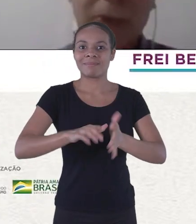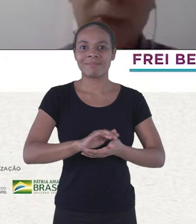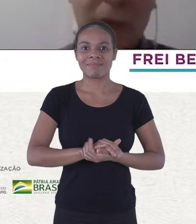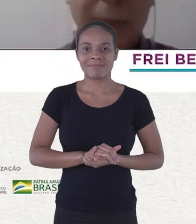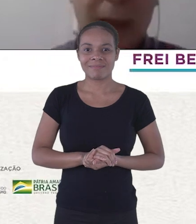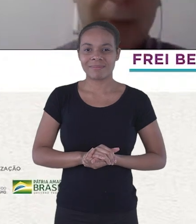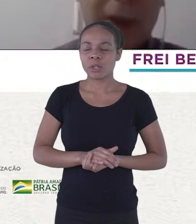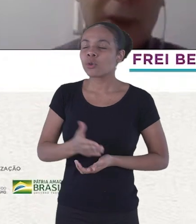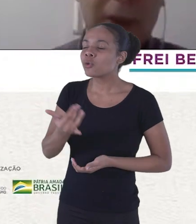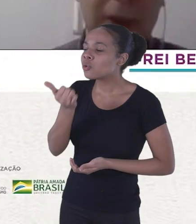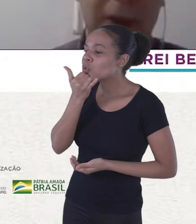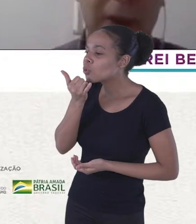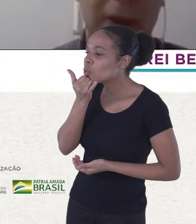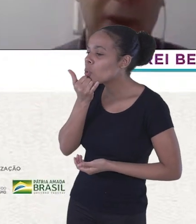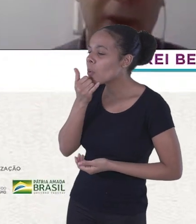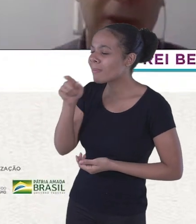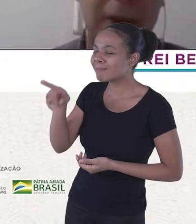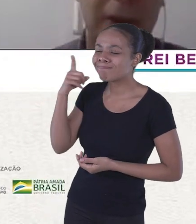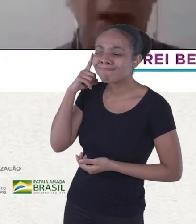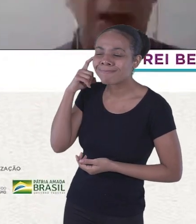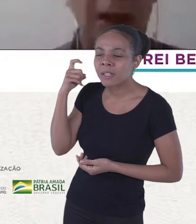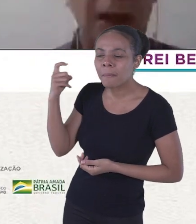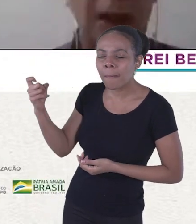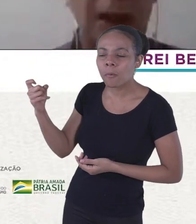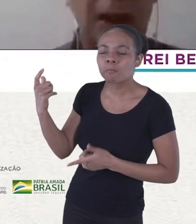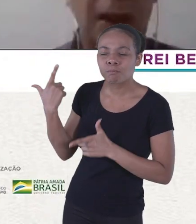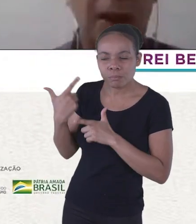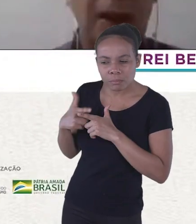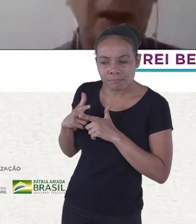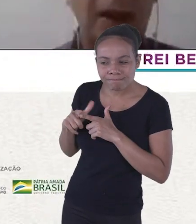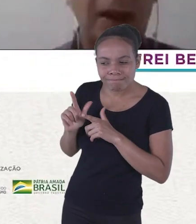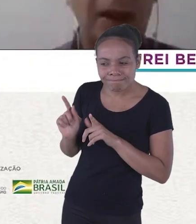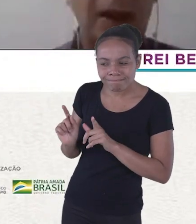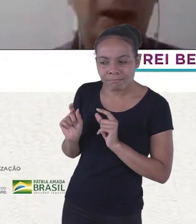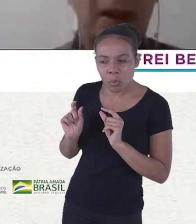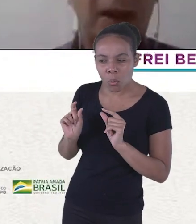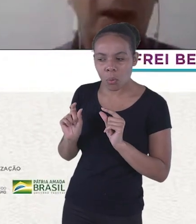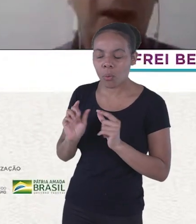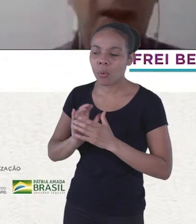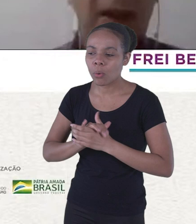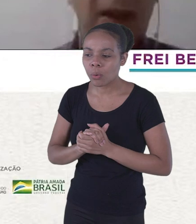Está bloqueando um pouco, né? O É a som do internet mestre dele. dele. De humildade.